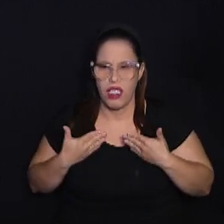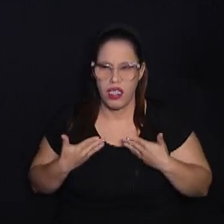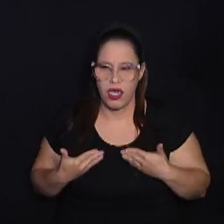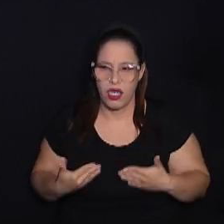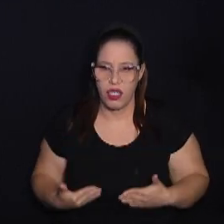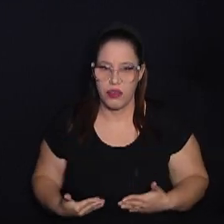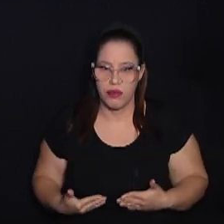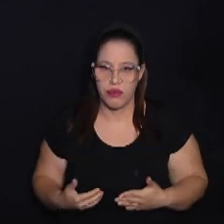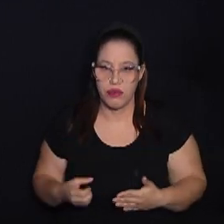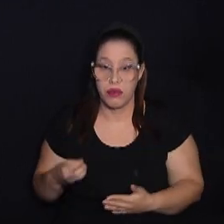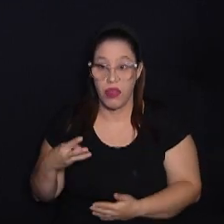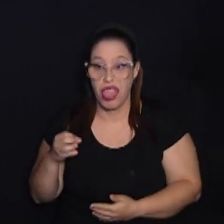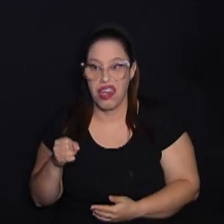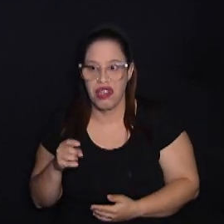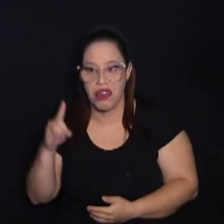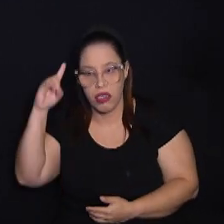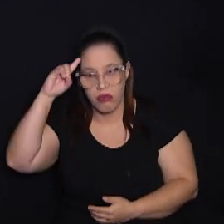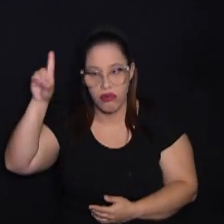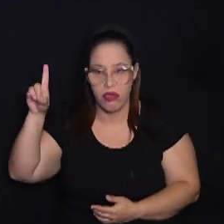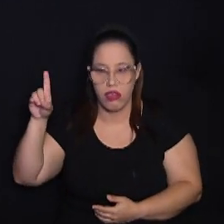um mês entrei em desespero.